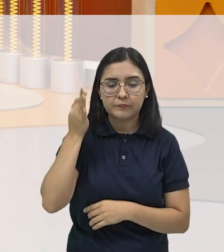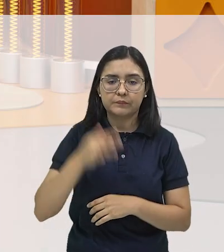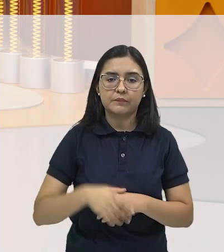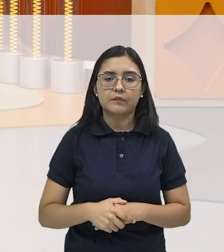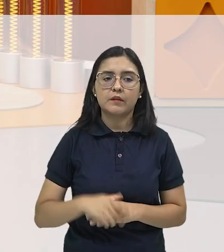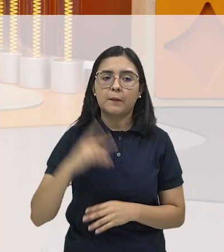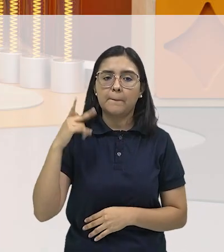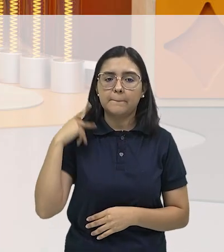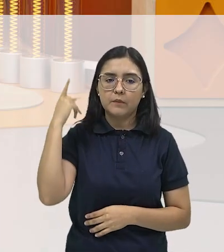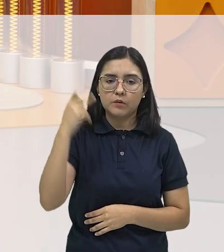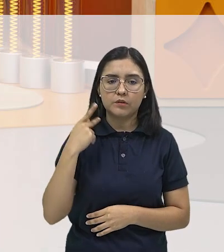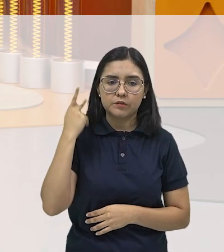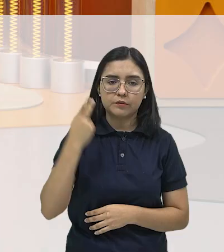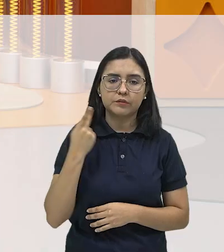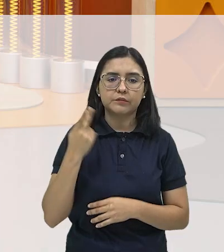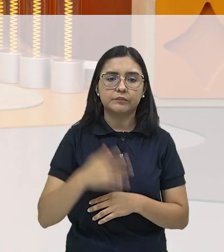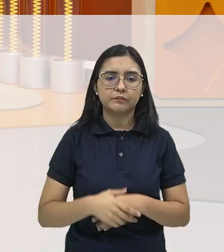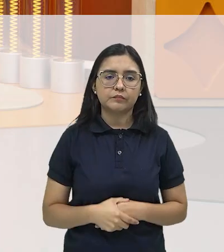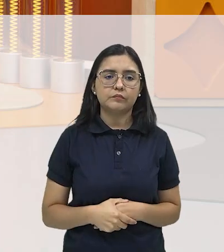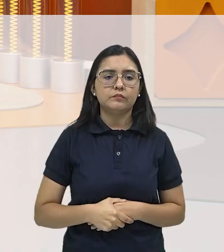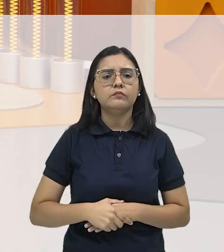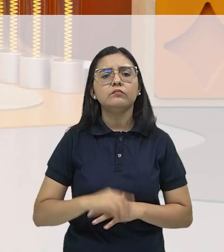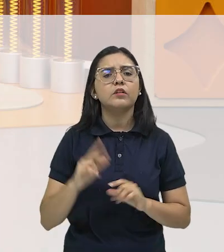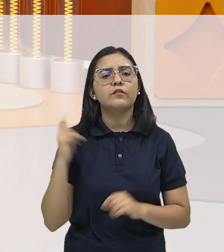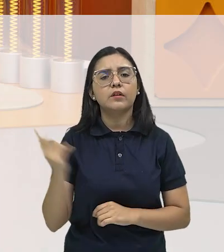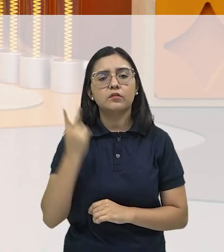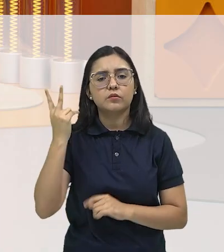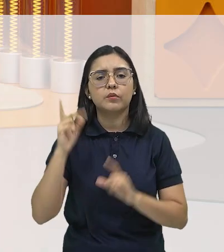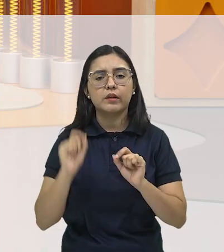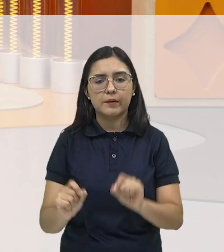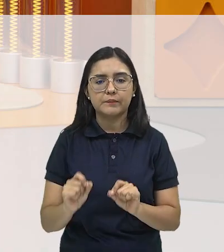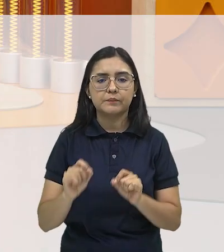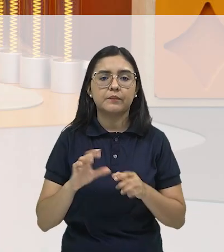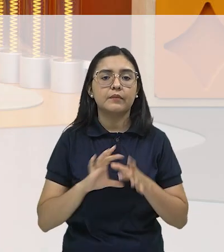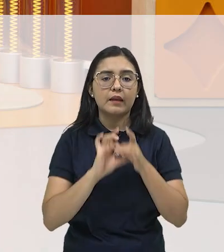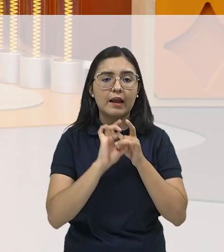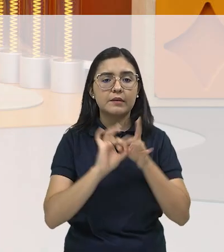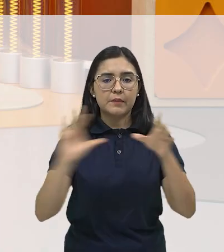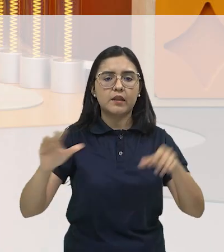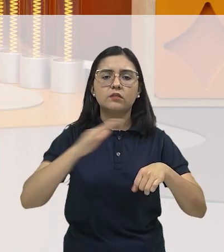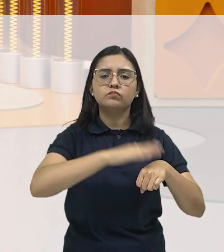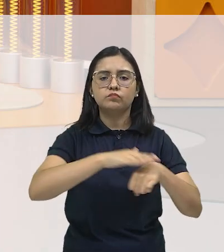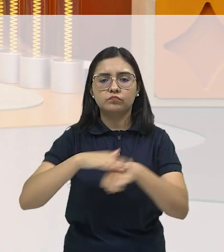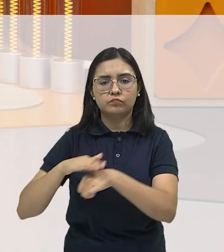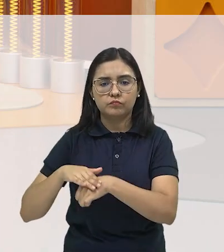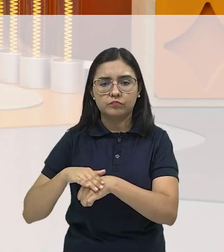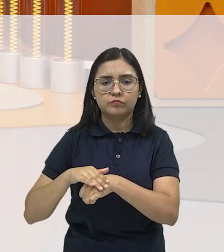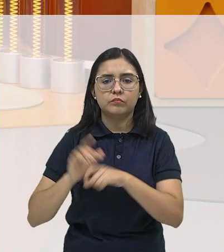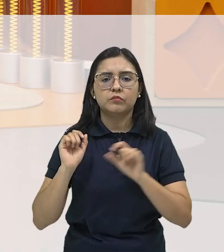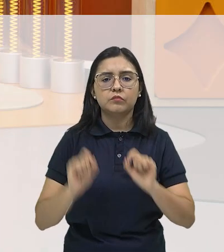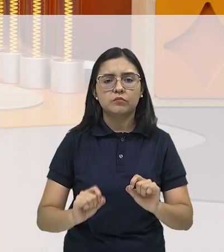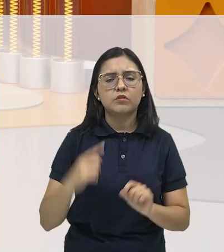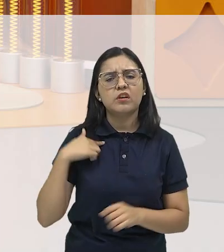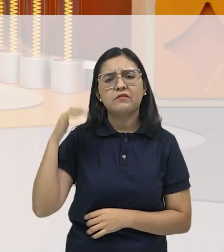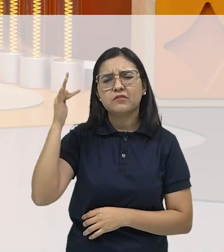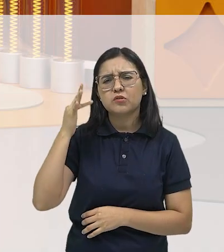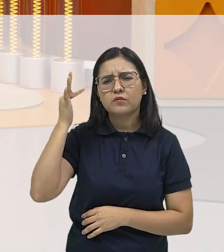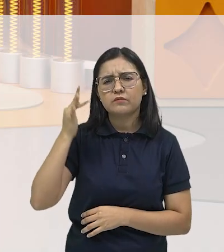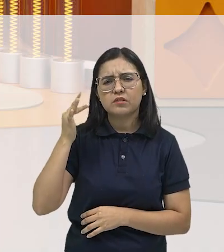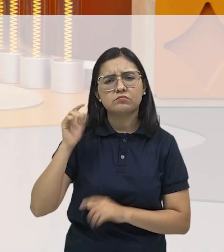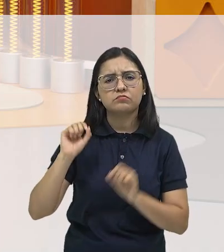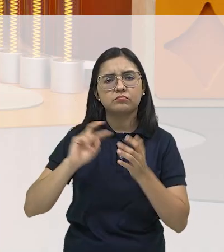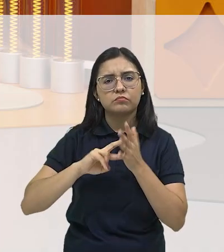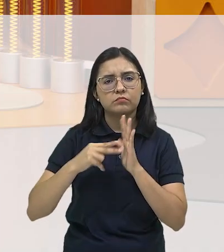filosofia política que valoriza a liberdade individual. O que é filosofia?